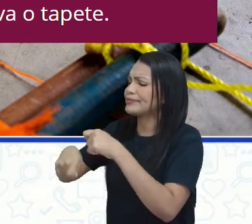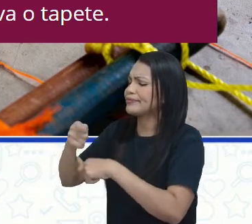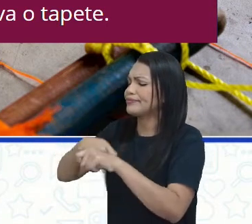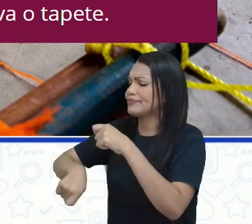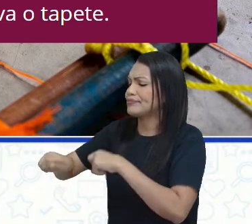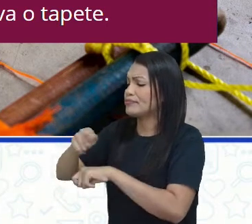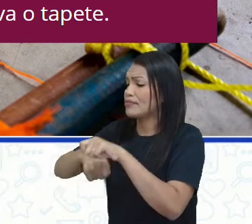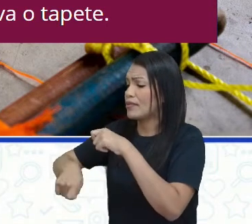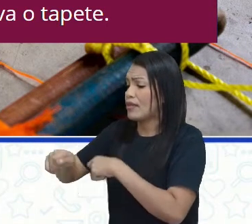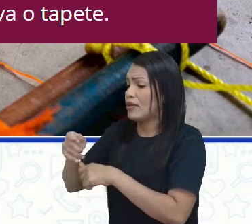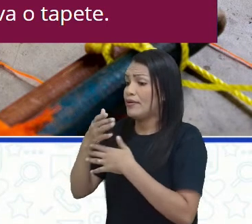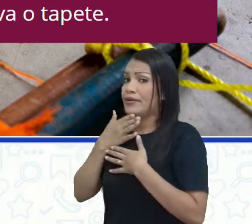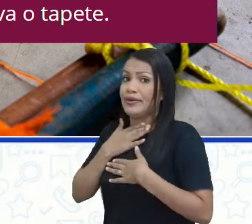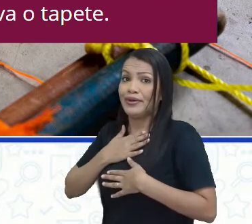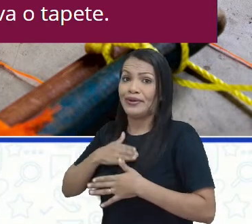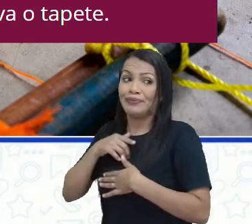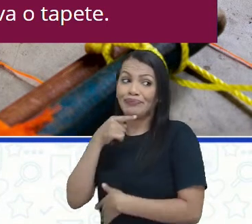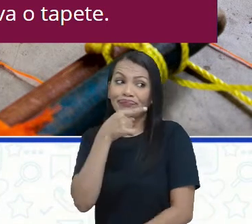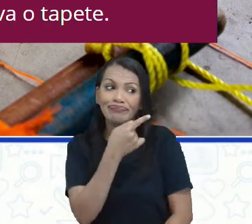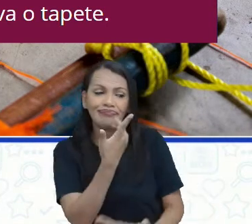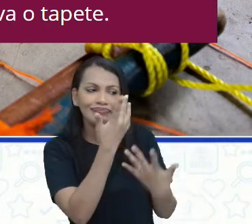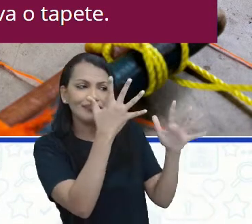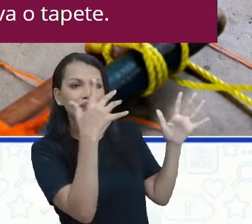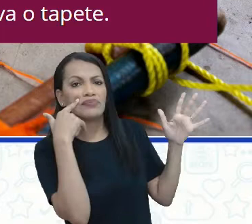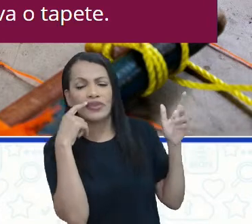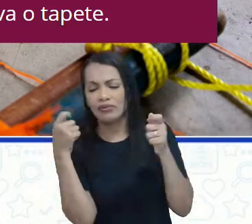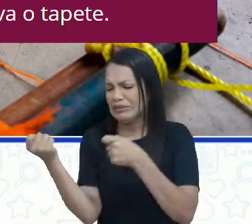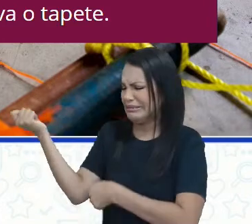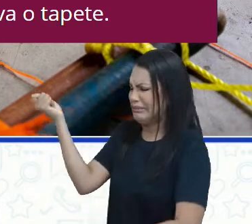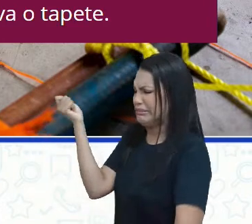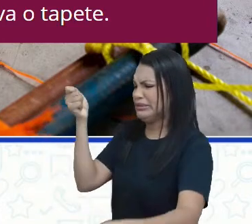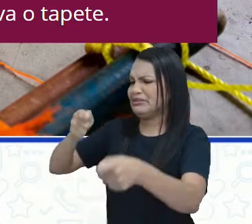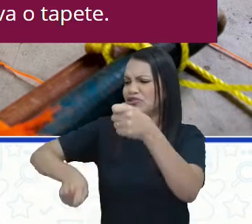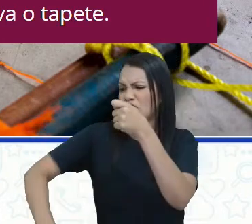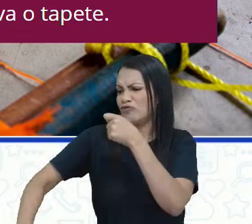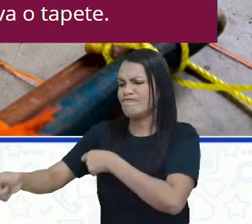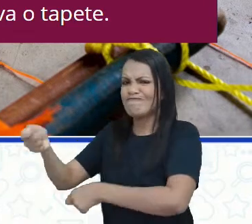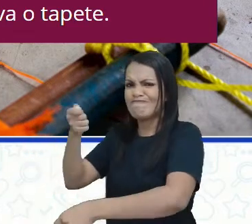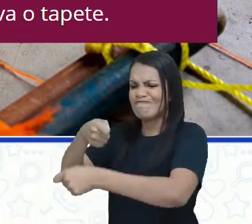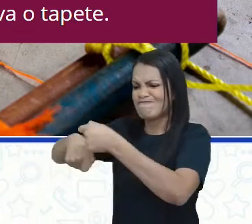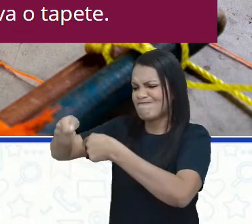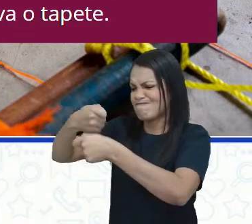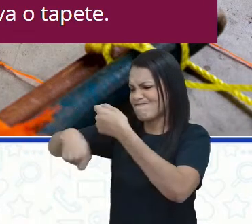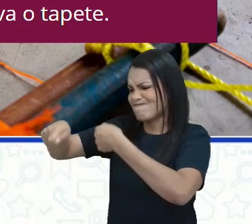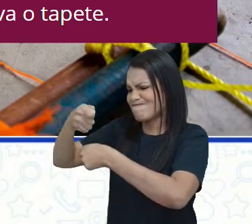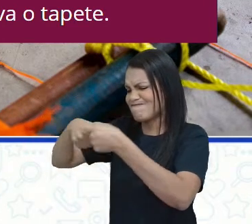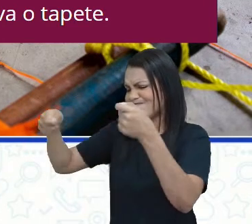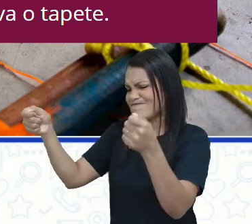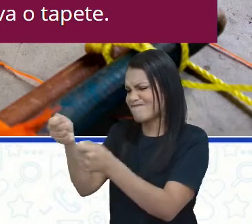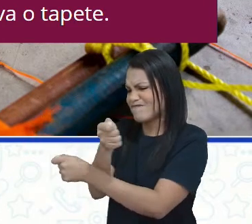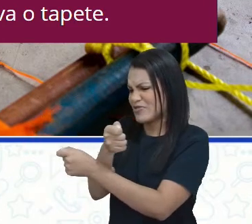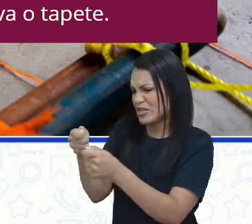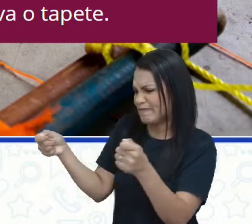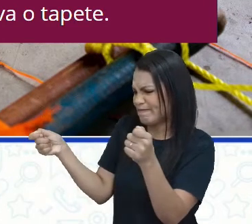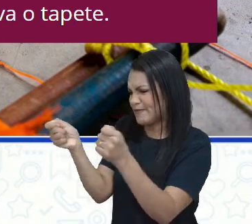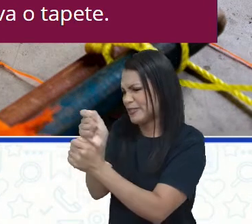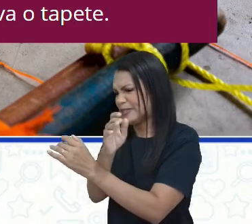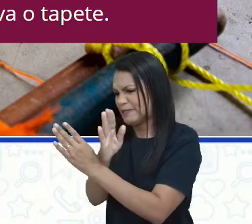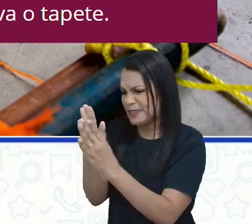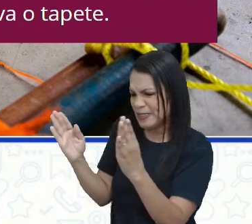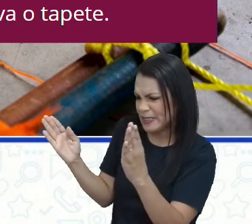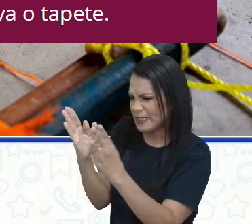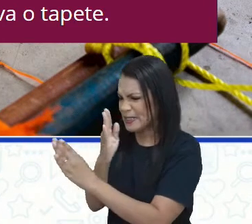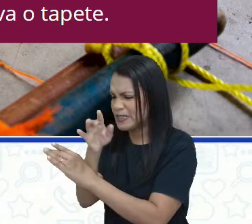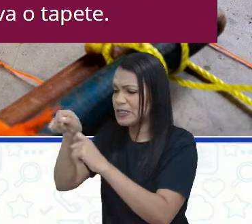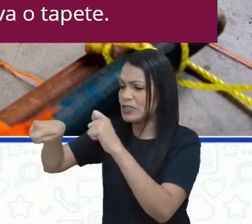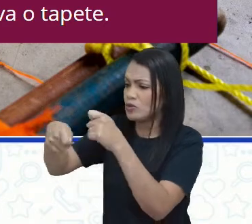Assim, jogando a lançadeira de um lado para o outro e batendo os grandes pentes no tear para frente e para trás, a moça